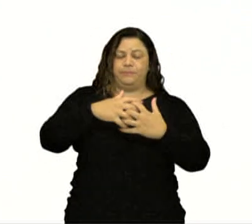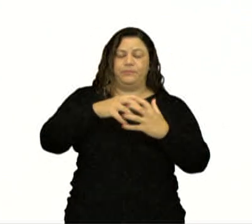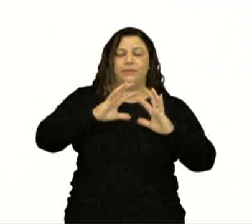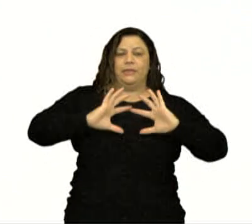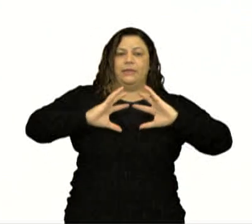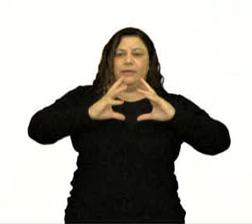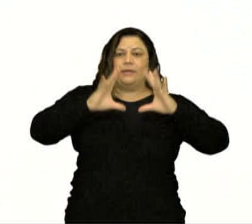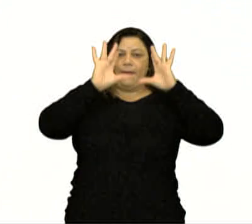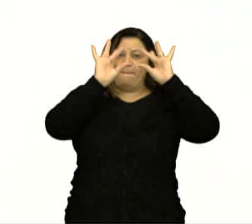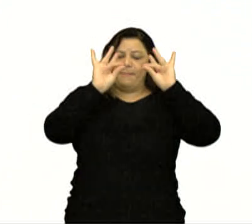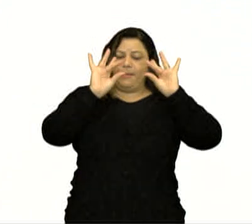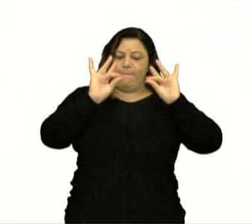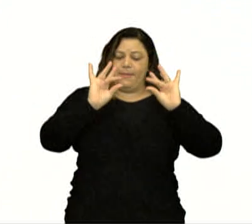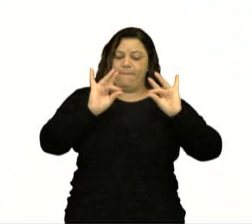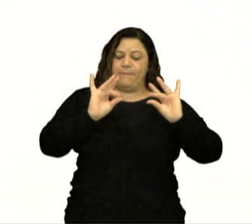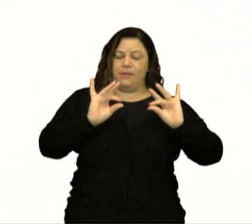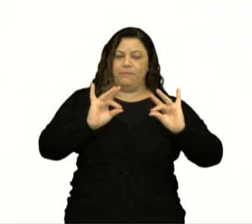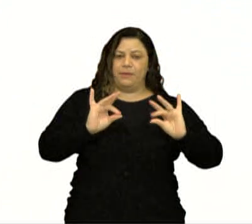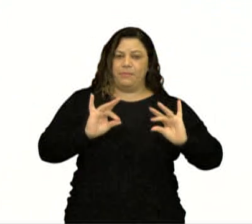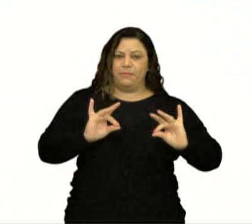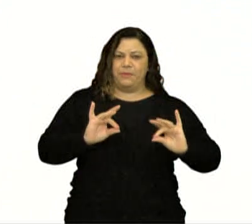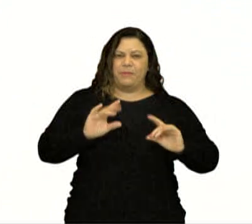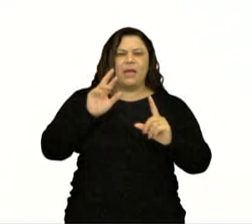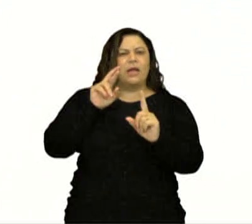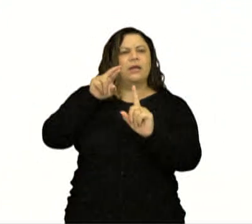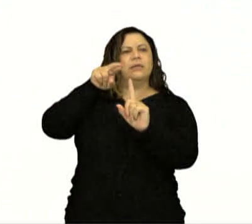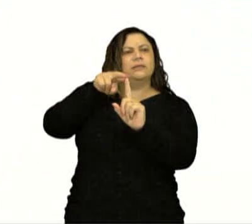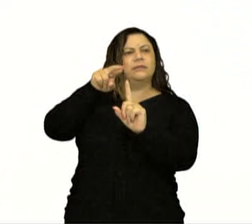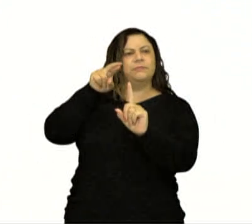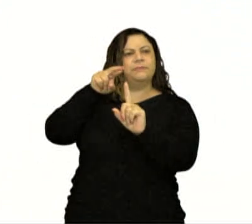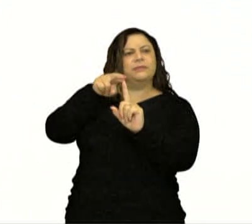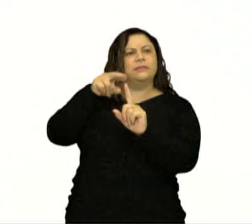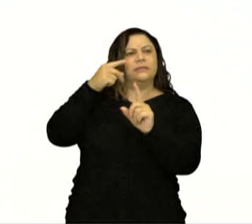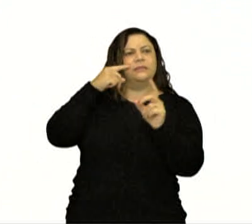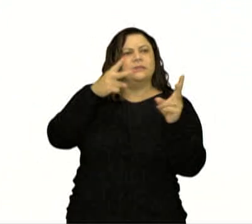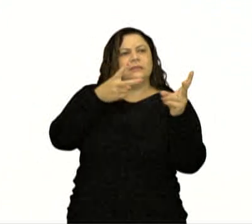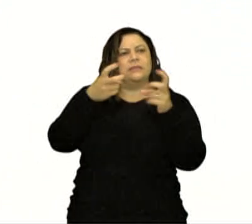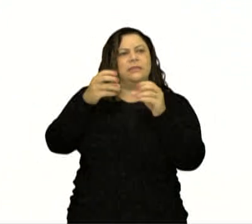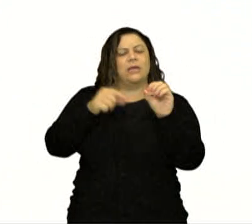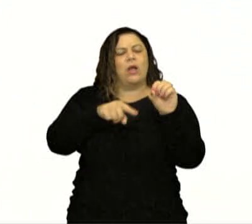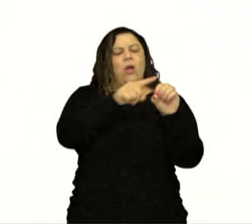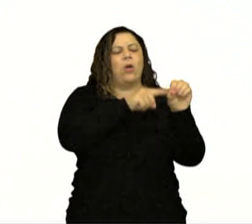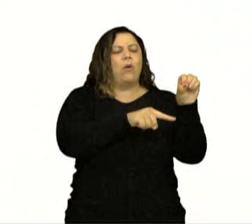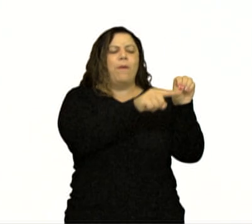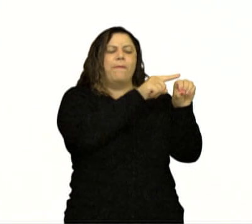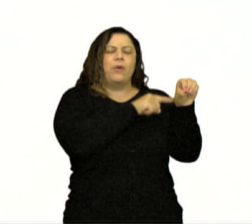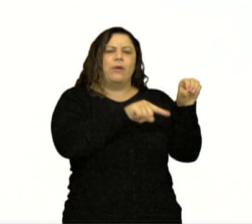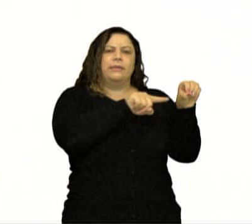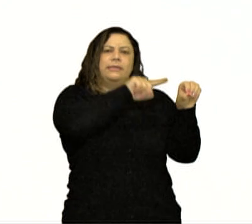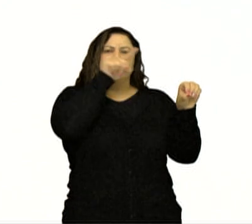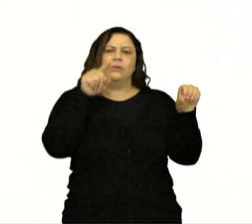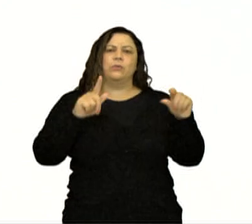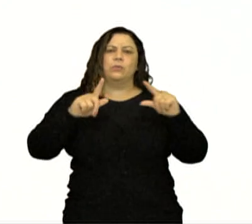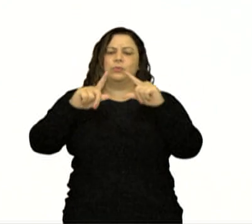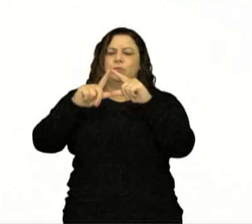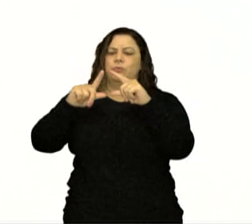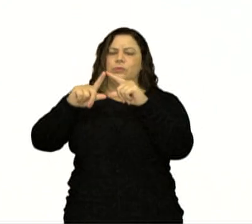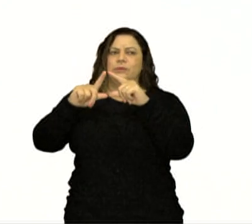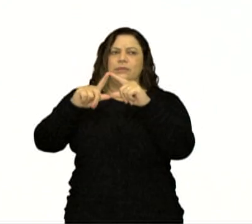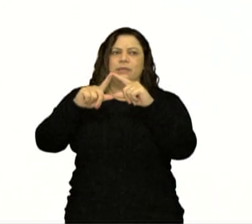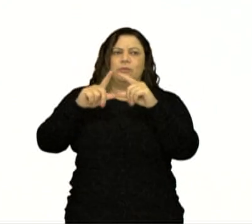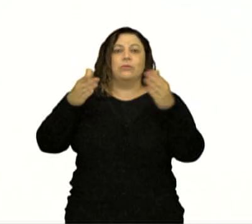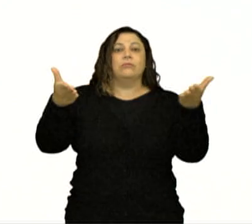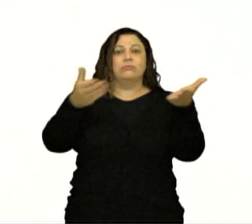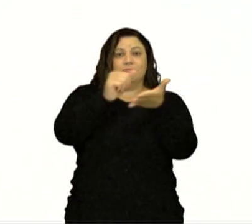cima a molécula de aminoácido, representada aqui por uma bolinha e por um triângulo. Enfim, né? Vamos a